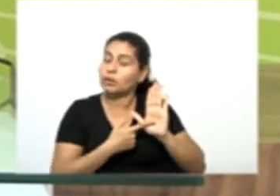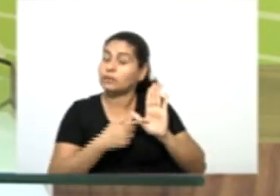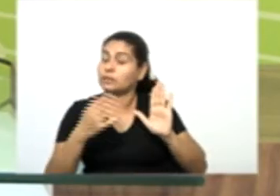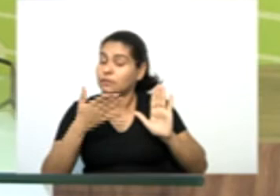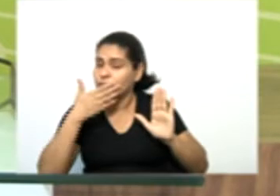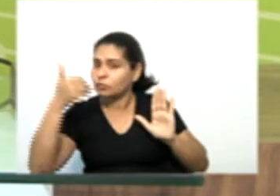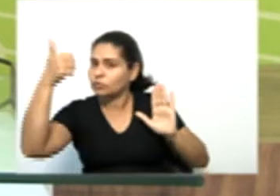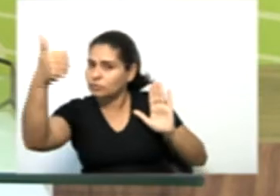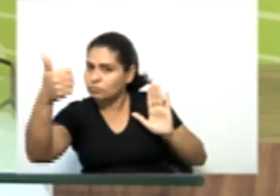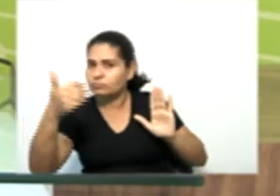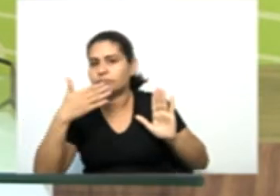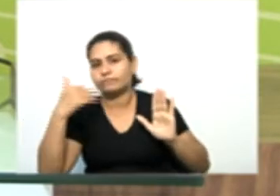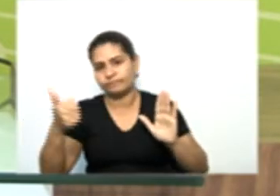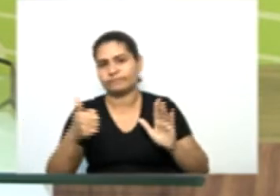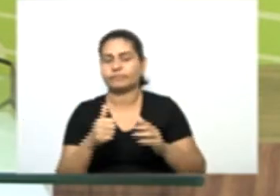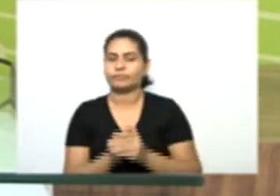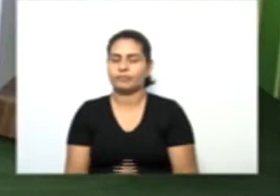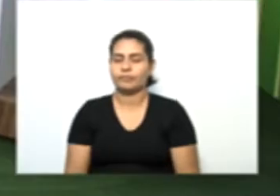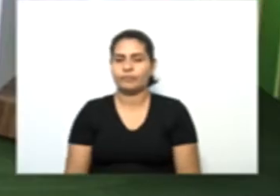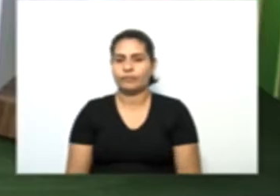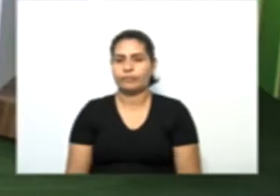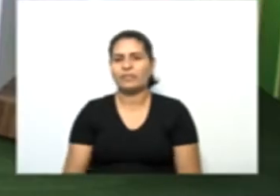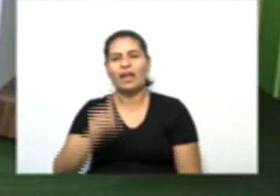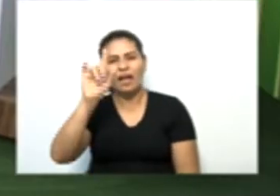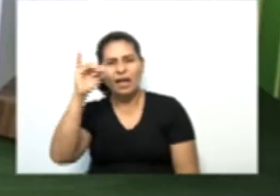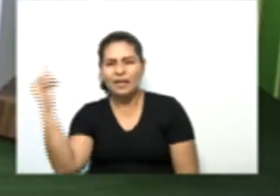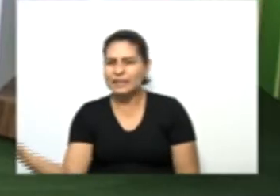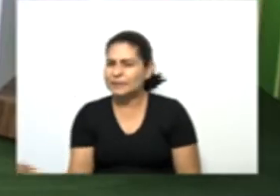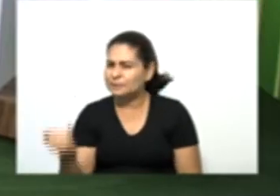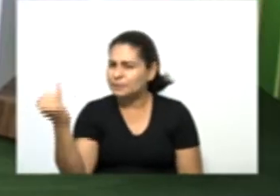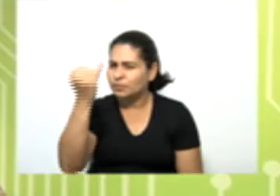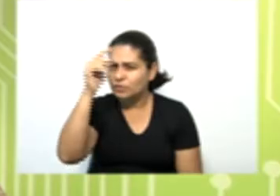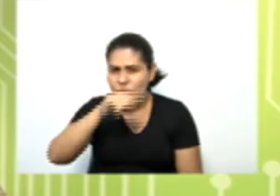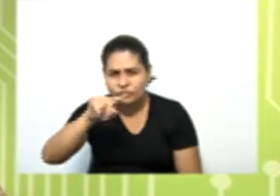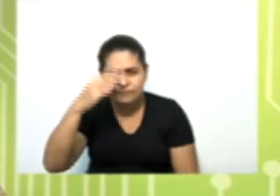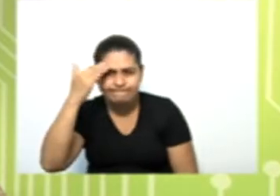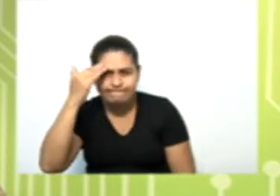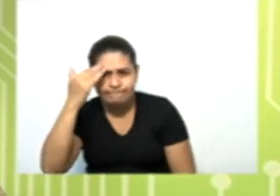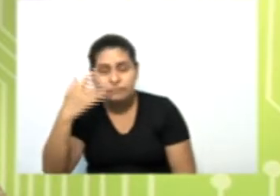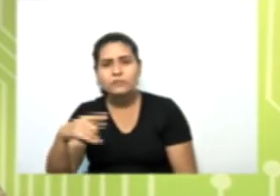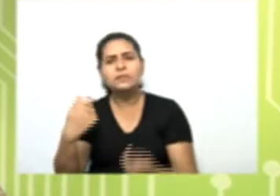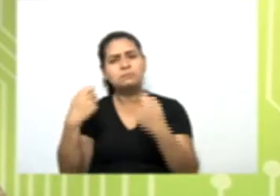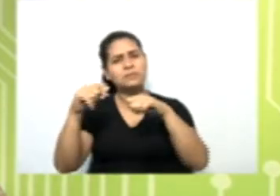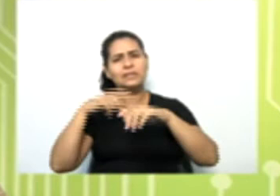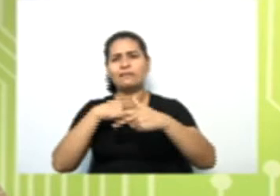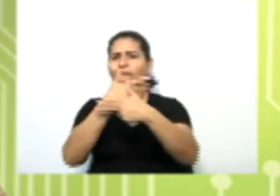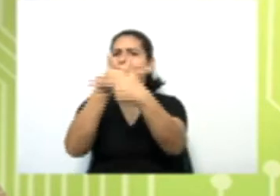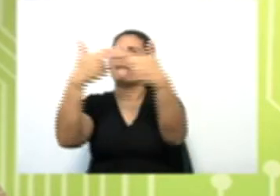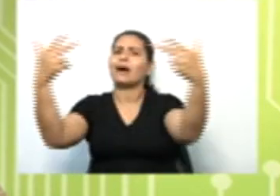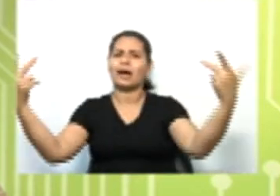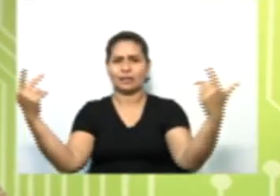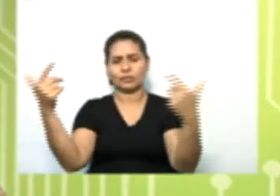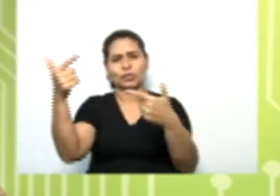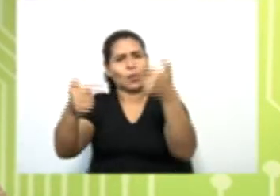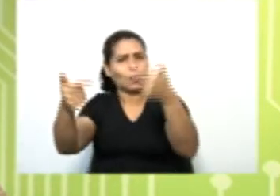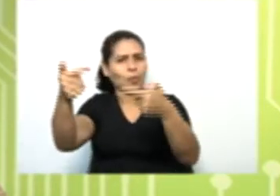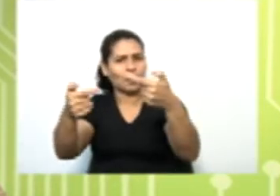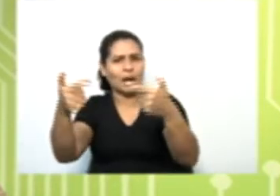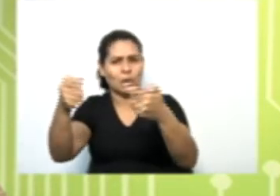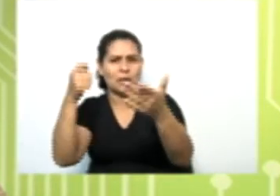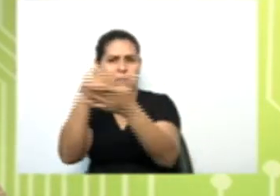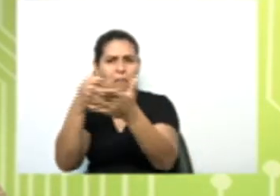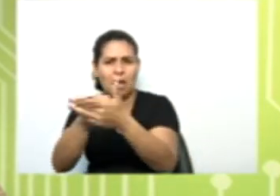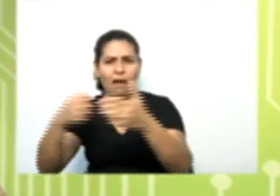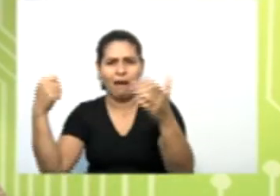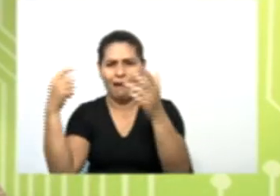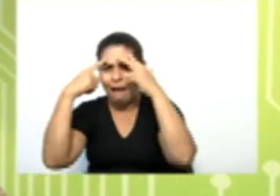resultado positivo dessa negociação. É por isso a importância dessa questão, para que você entenda que existem várias formas de conflito. É a luta, é a pancada, é